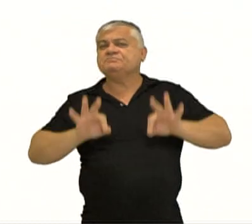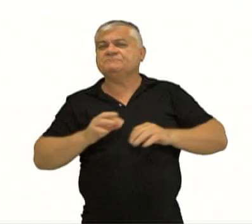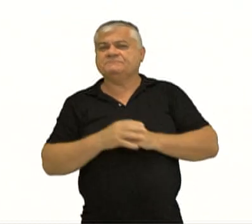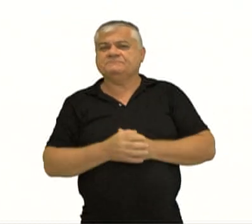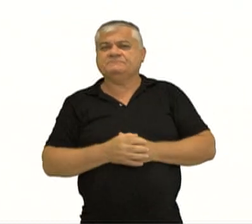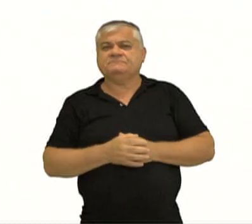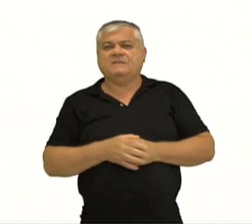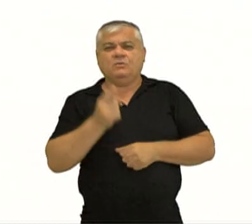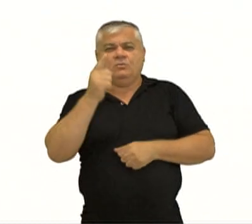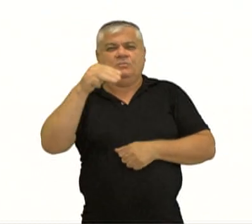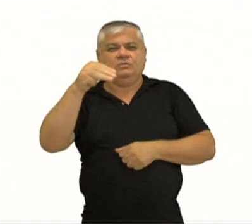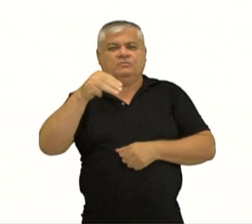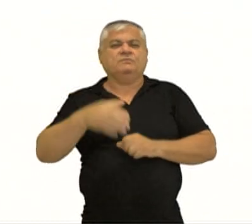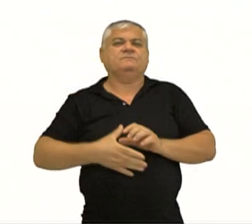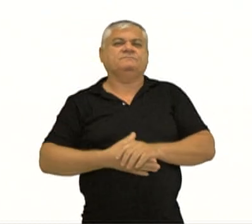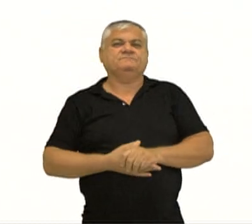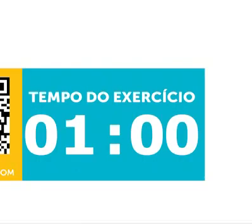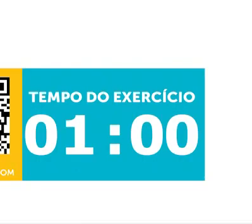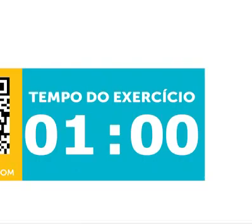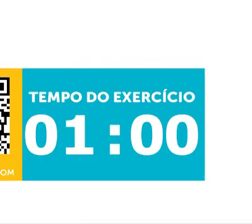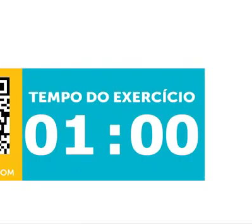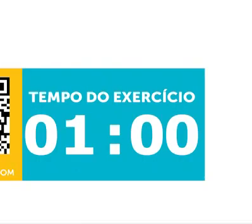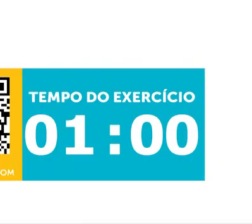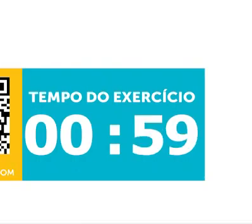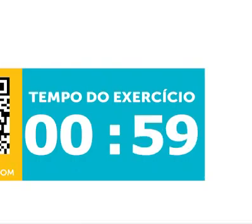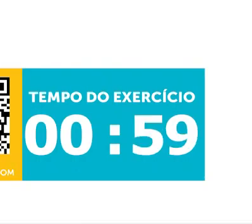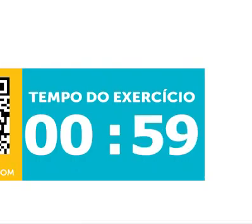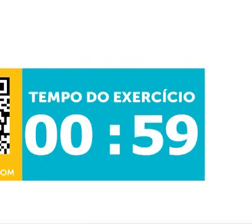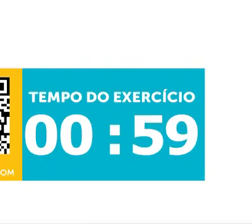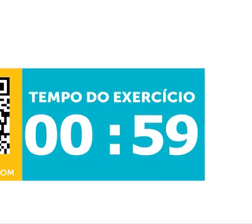1 minuto e eu já volto.